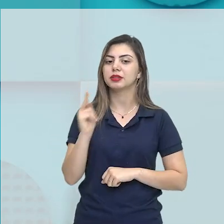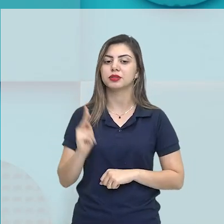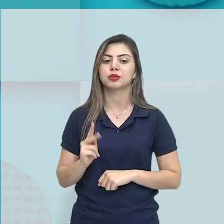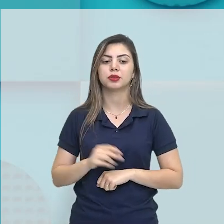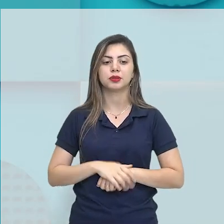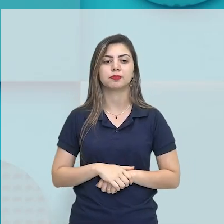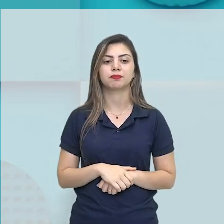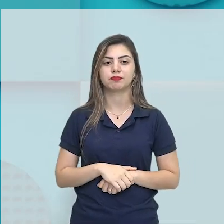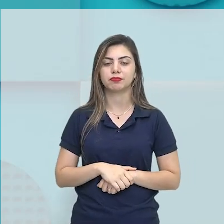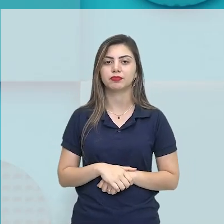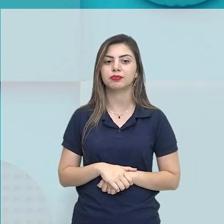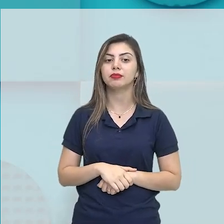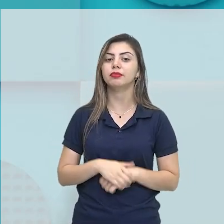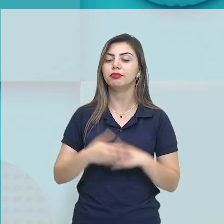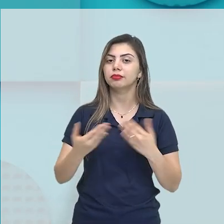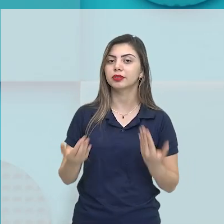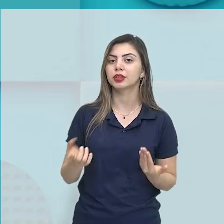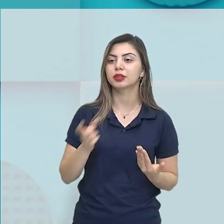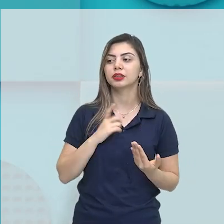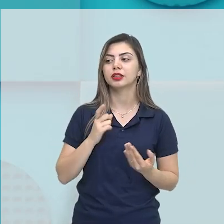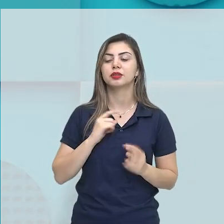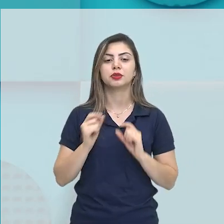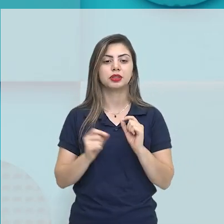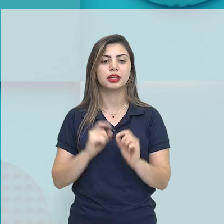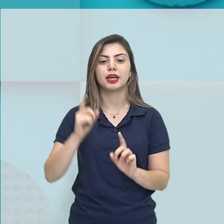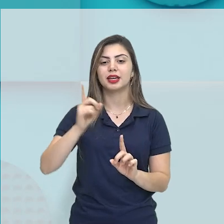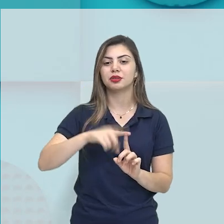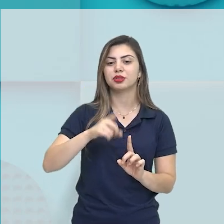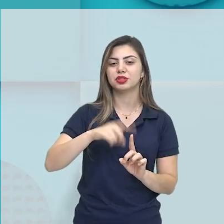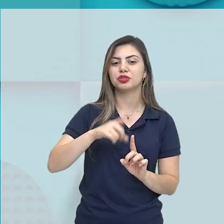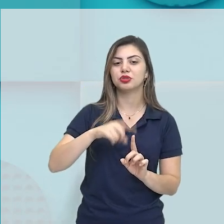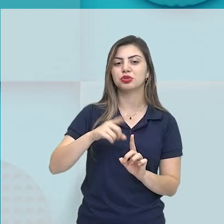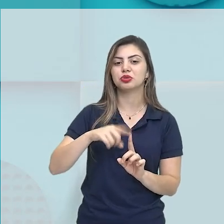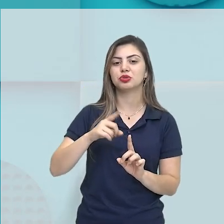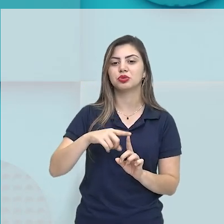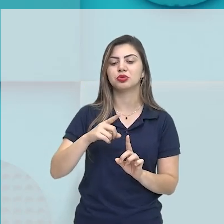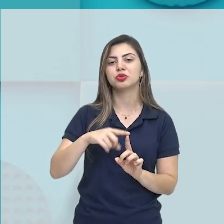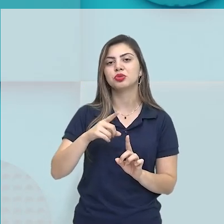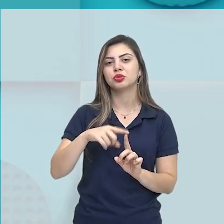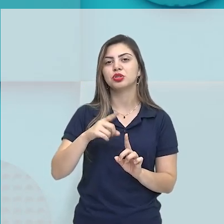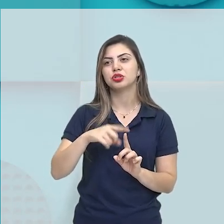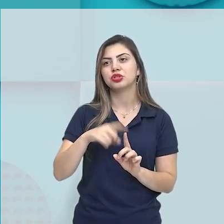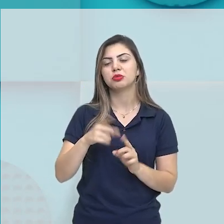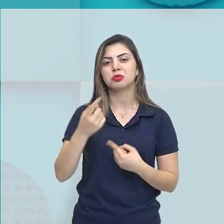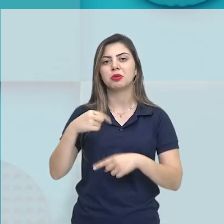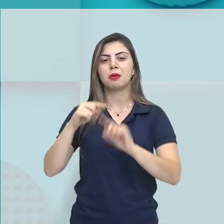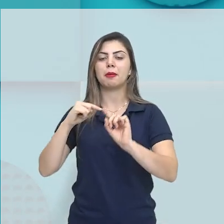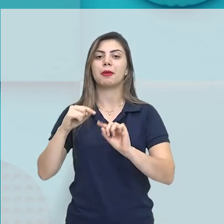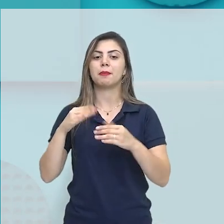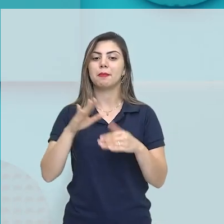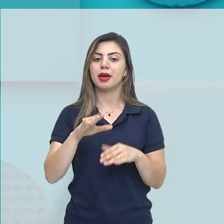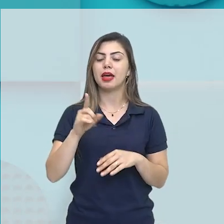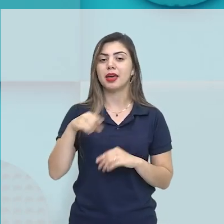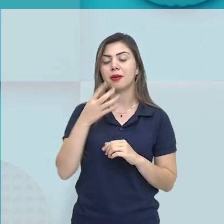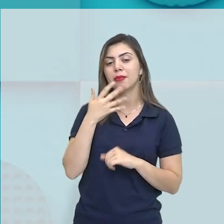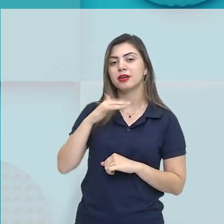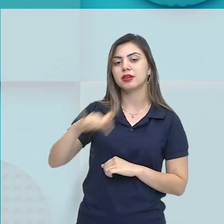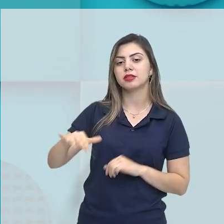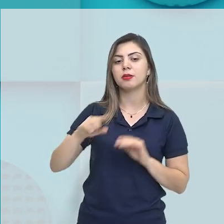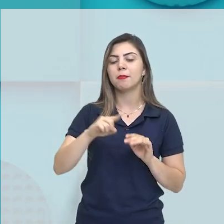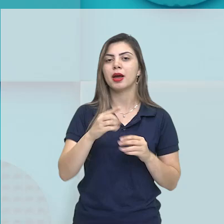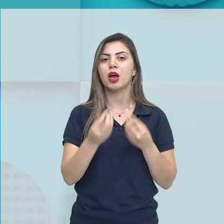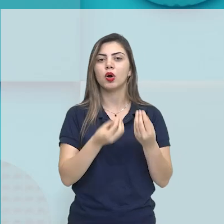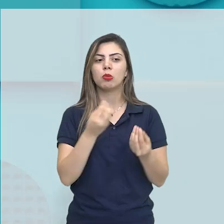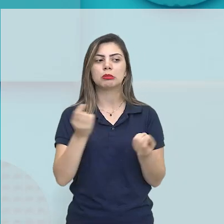o quarto, estilo elevado, né, mesmo em uma versão simplificada para crianças, o texto busca o quê? Manter um tom